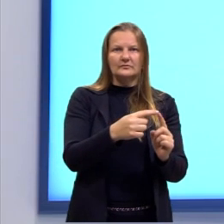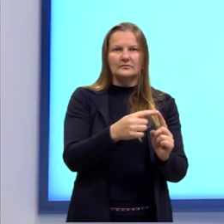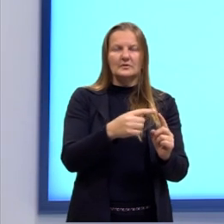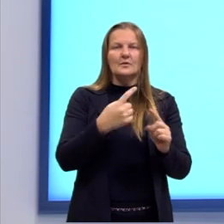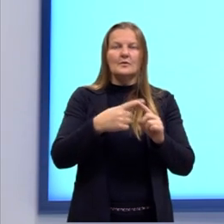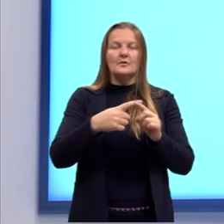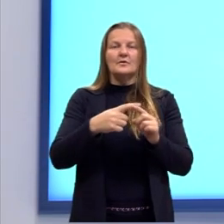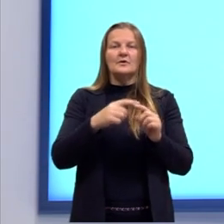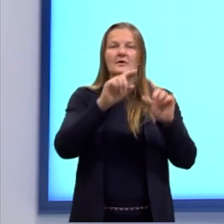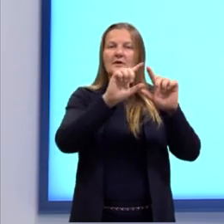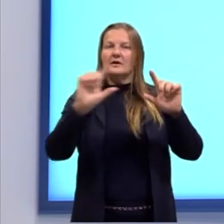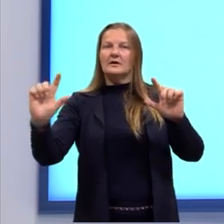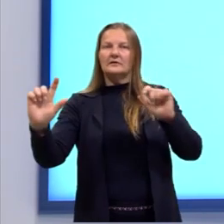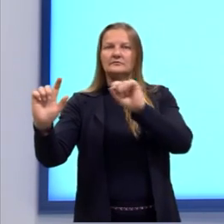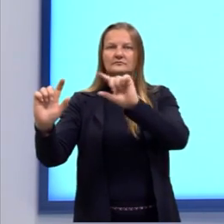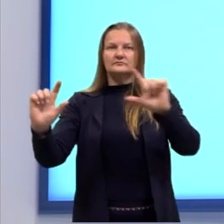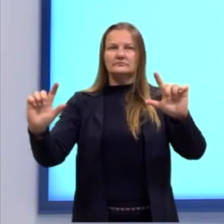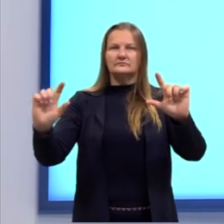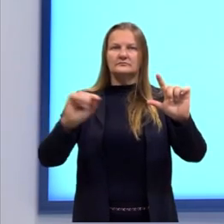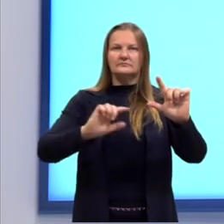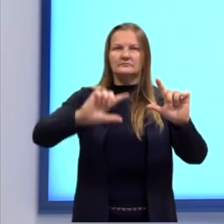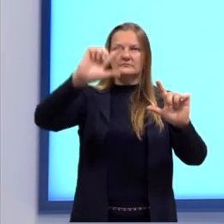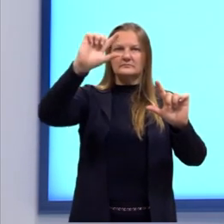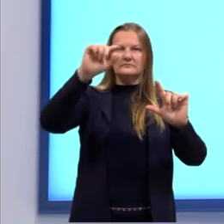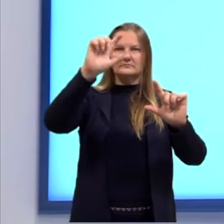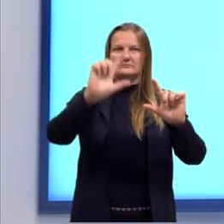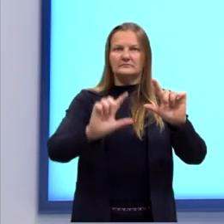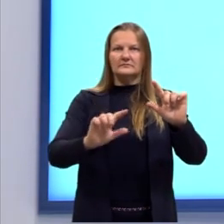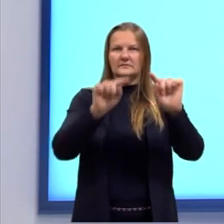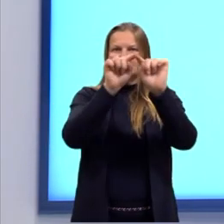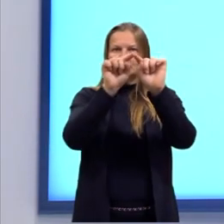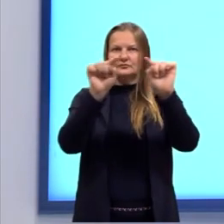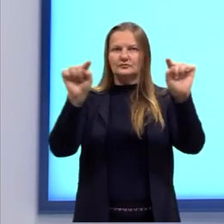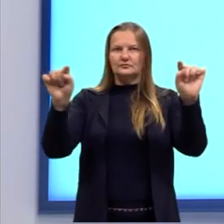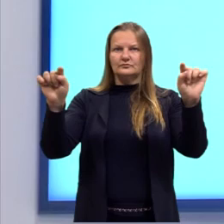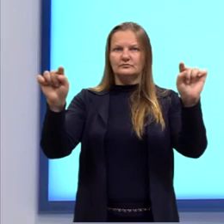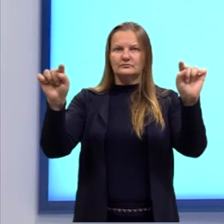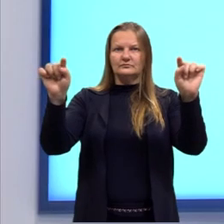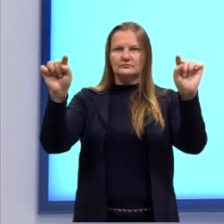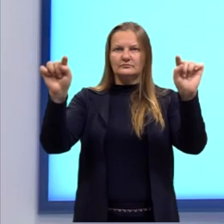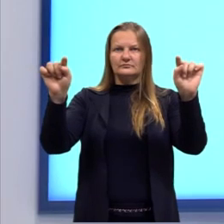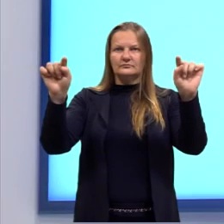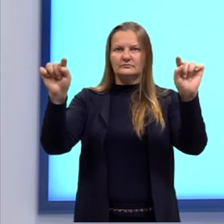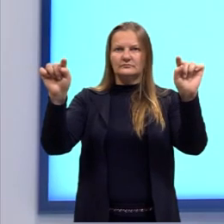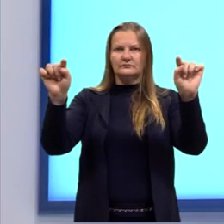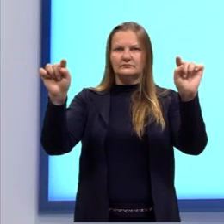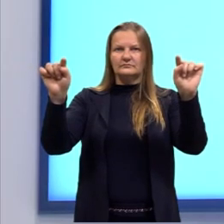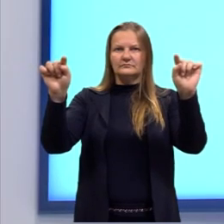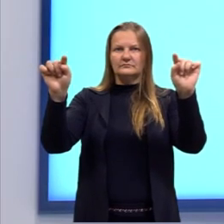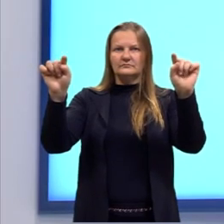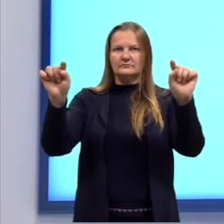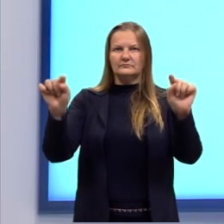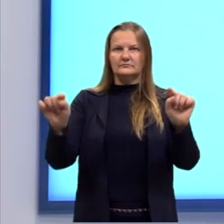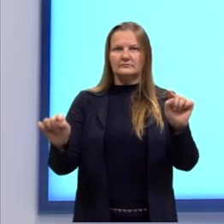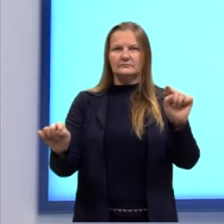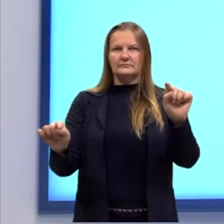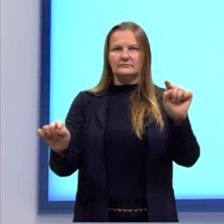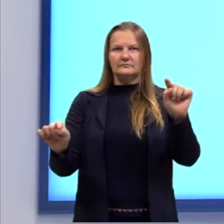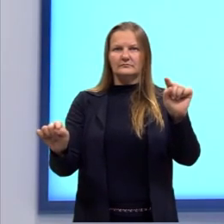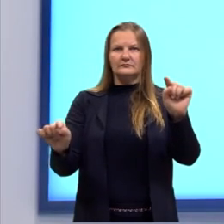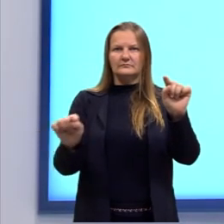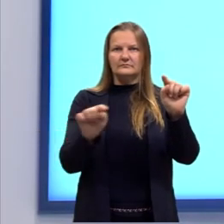ali os nossos lados e os lados são segmentos de retas né então nós temos o segmento AB o